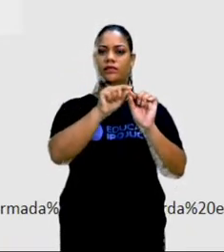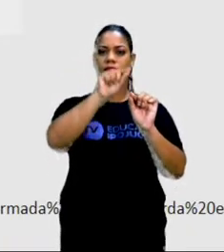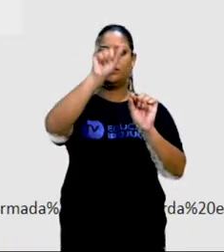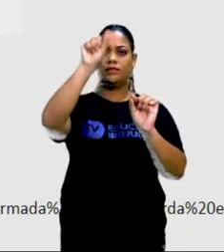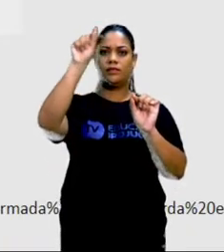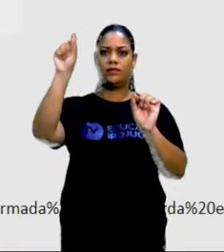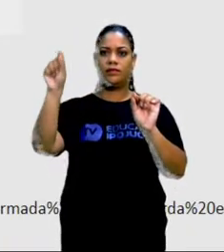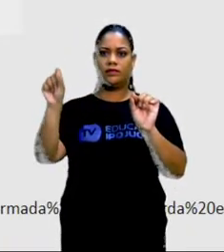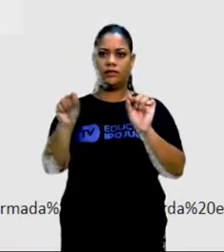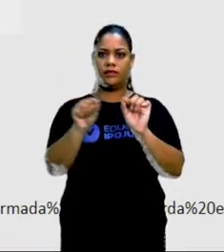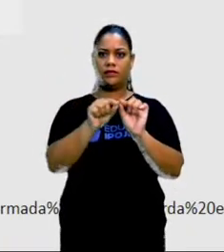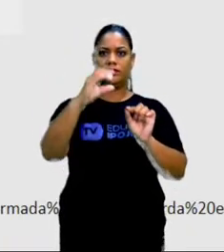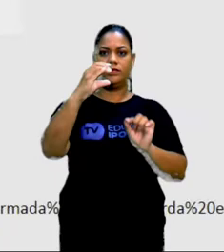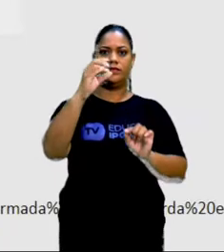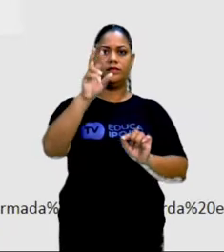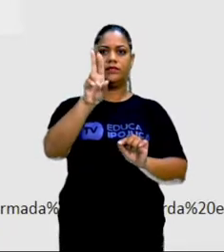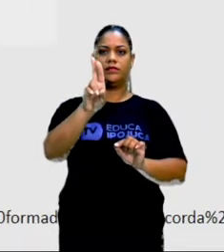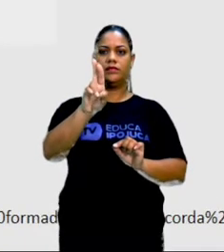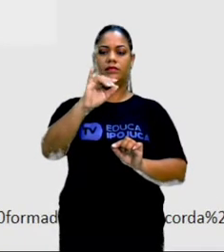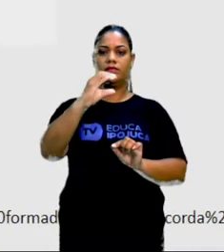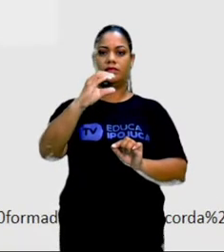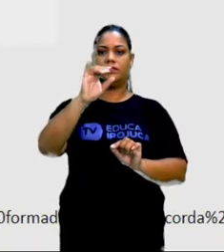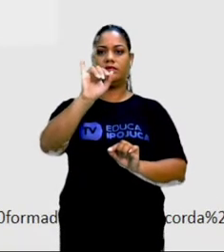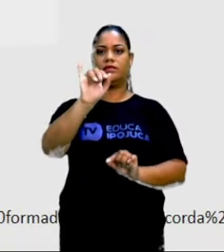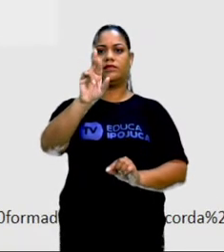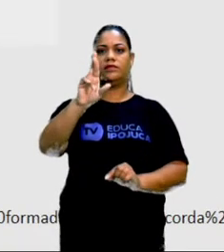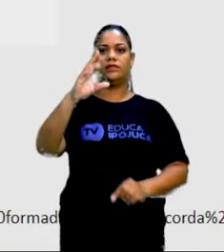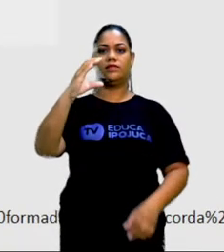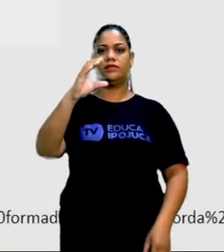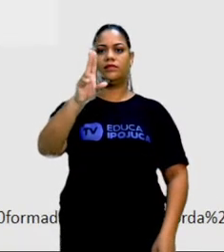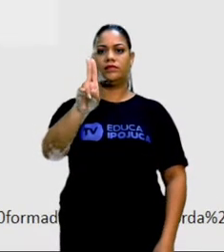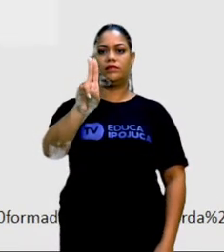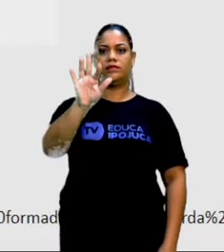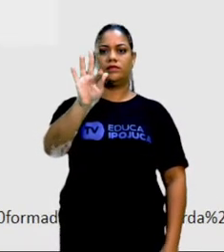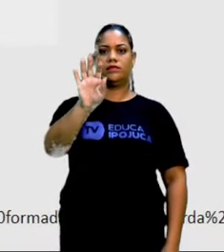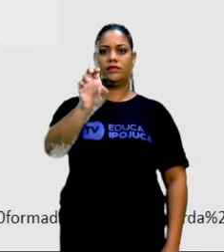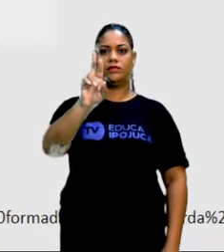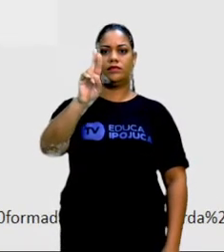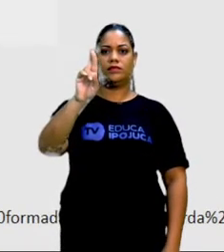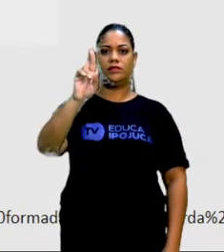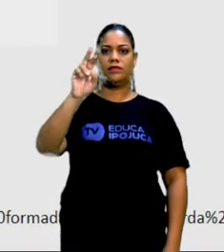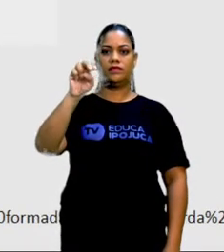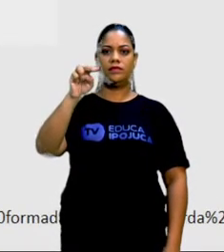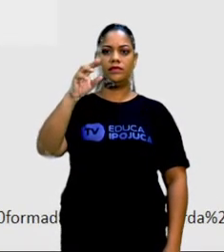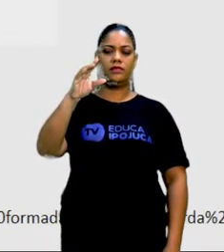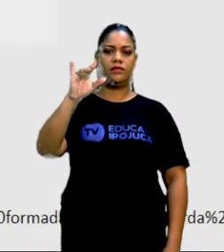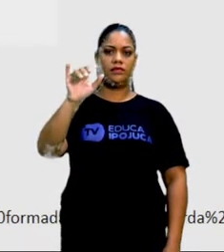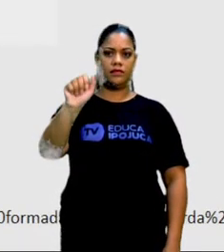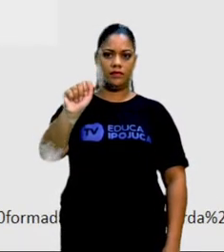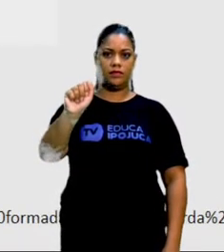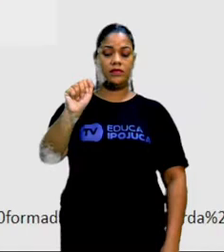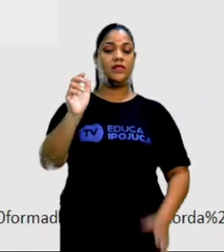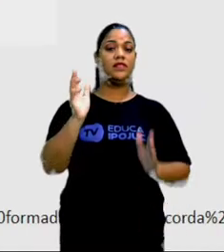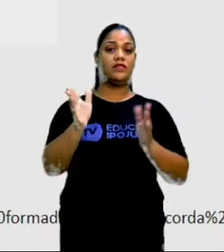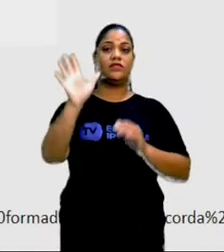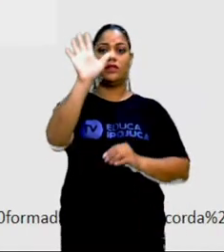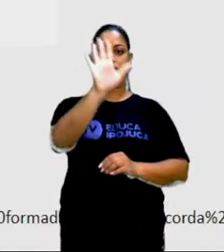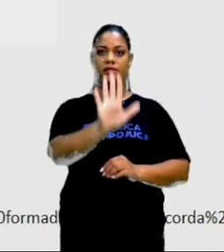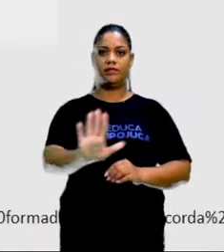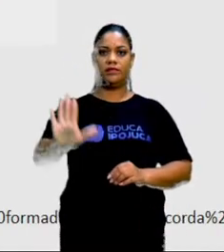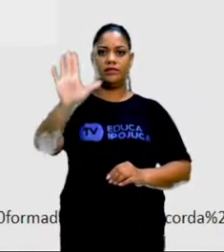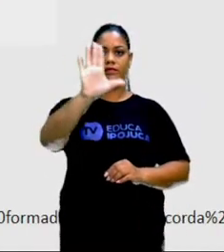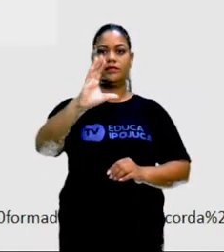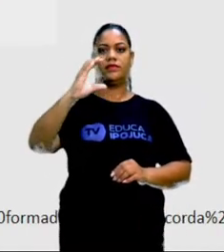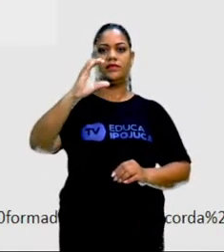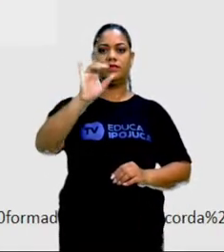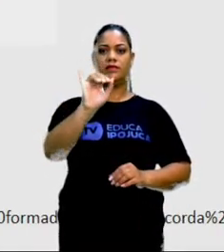ela de circunferência. Já o círculo é a parte de dentro da circunferência. Quando a